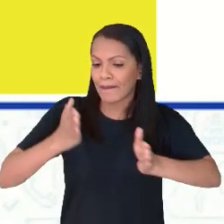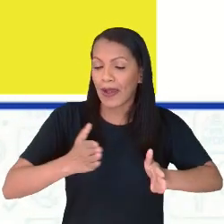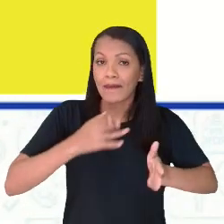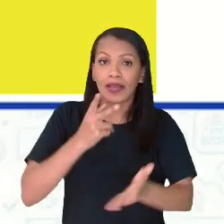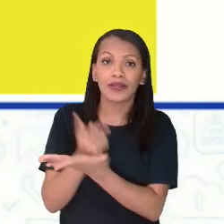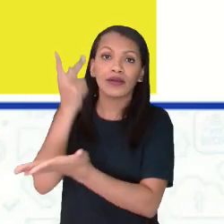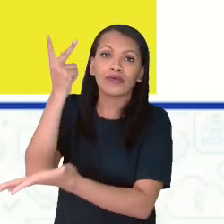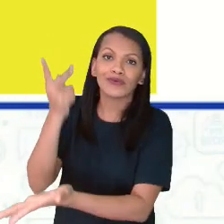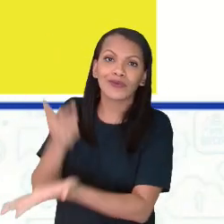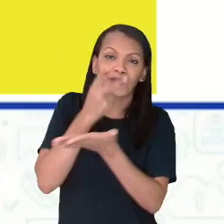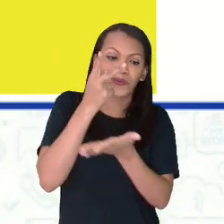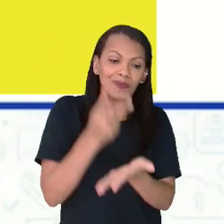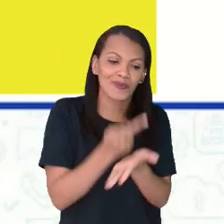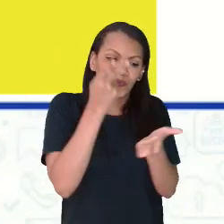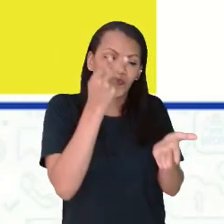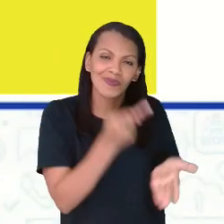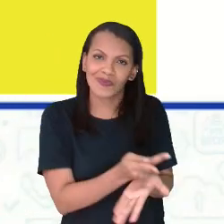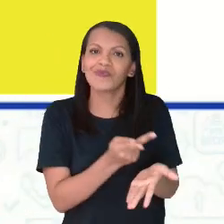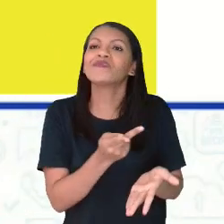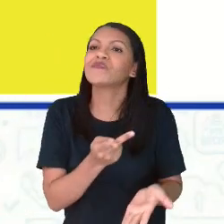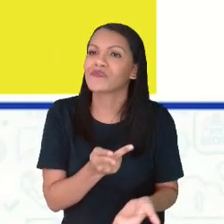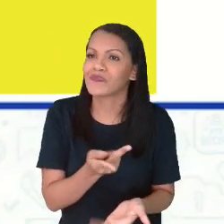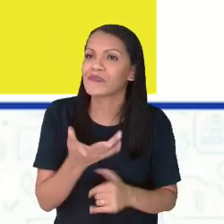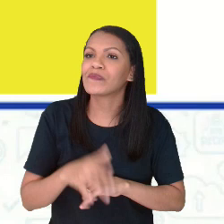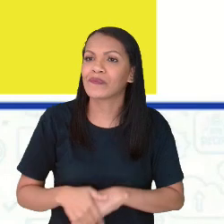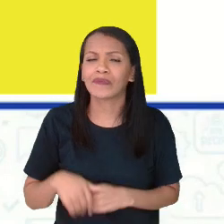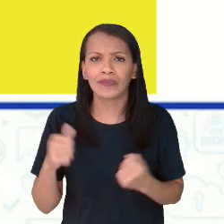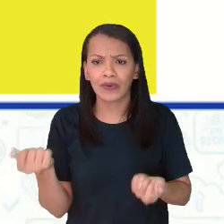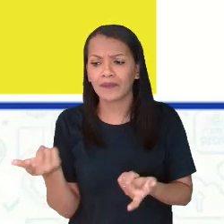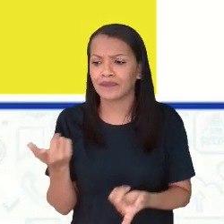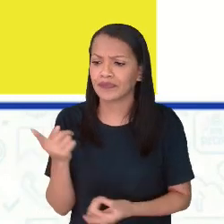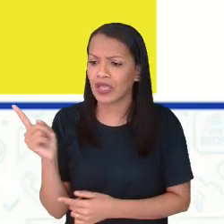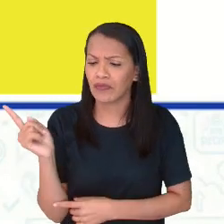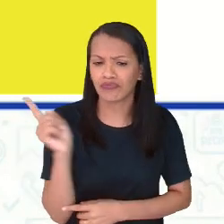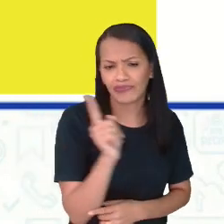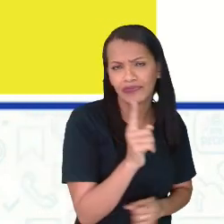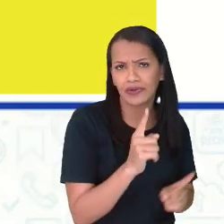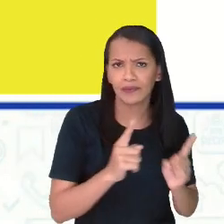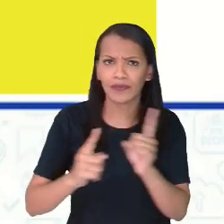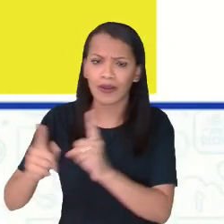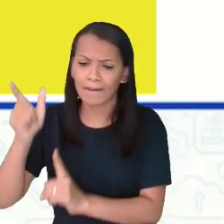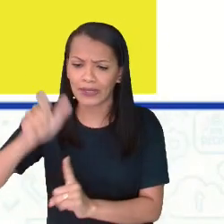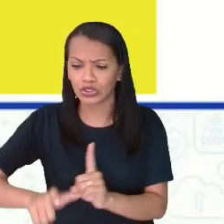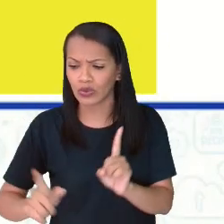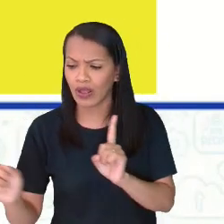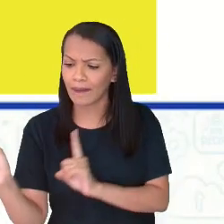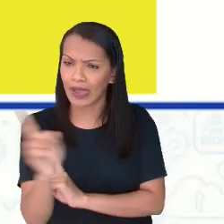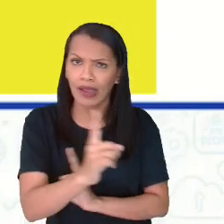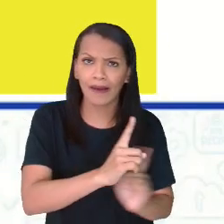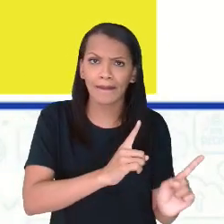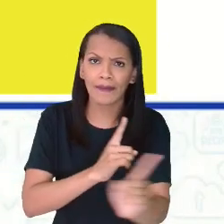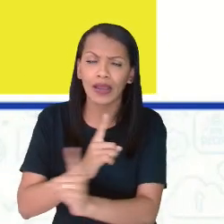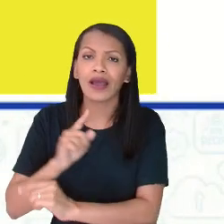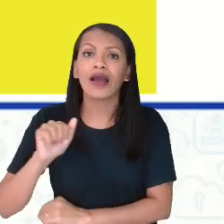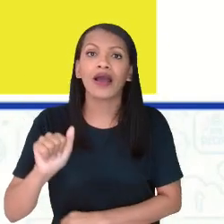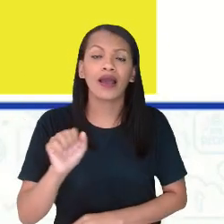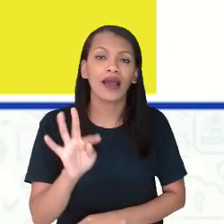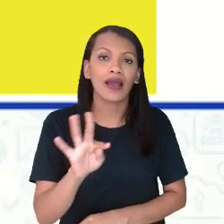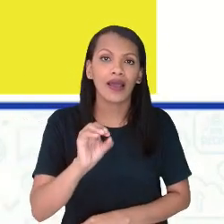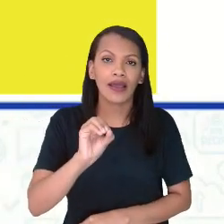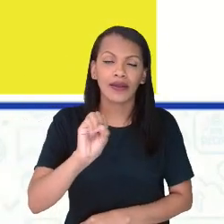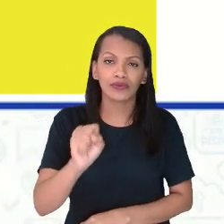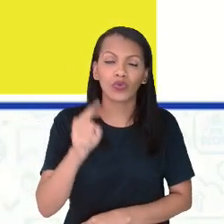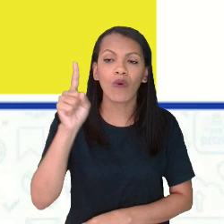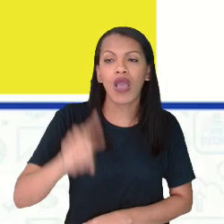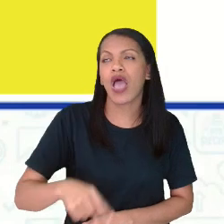ação, onde há alteração, o ir e vir dos personagens. O ato, ele corresponde às mudanças